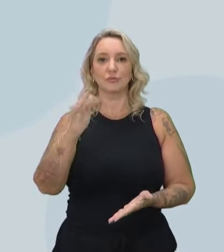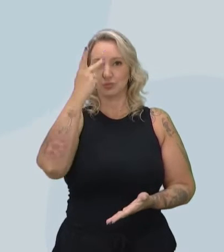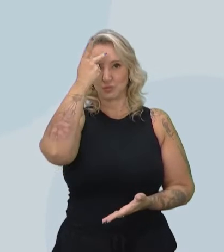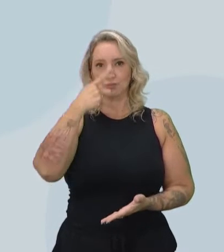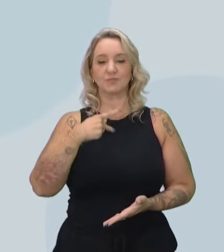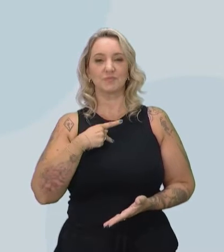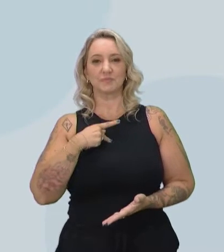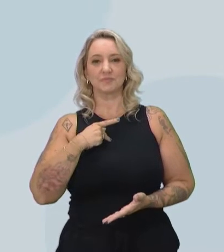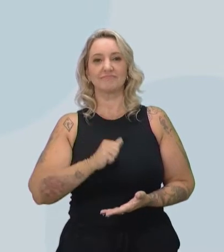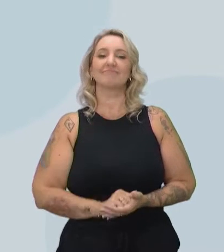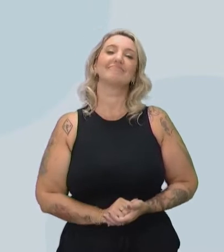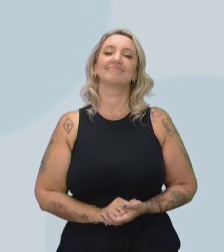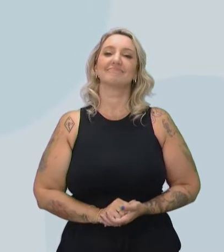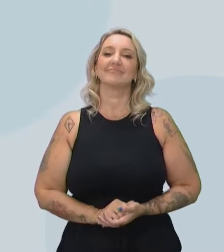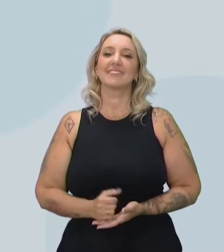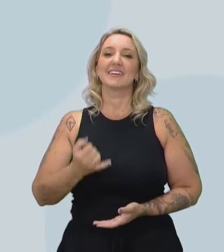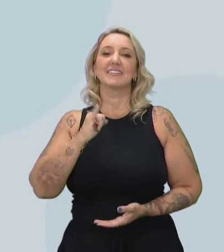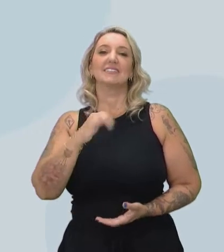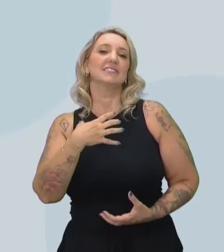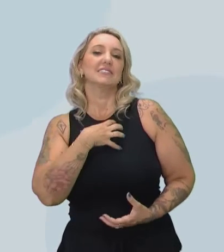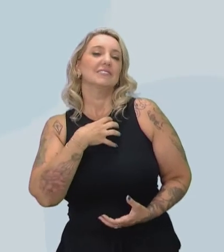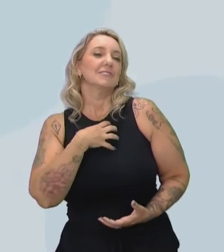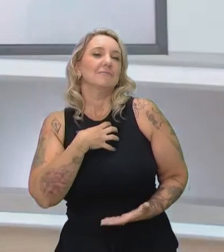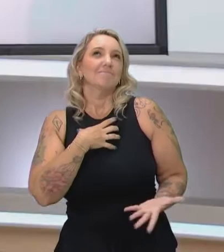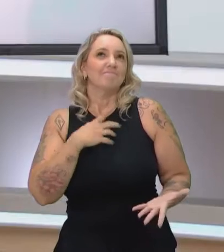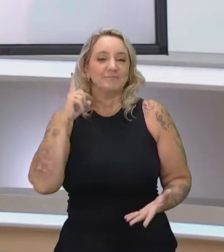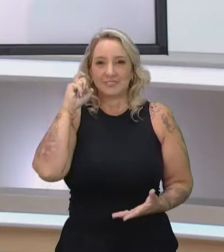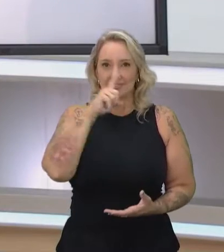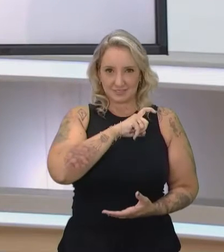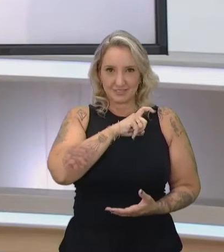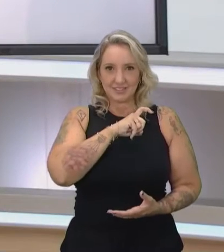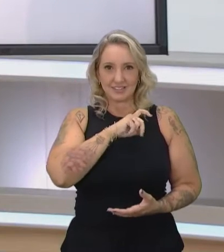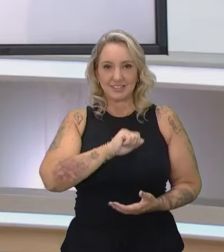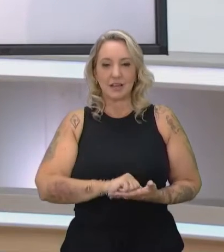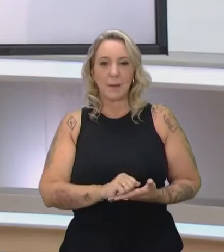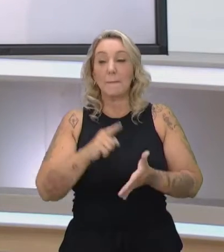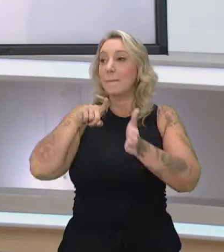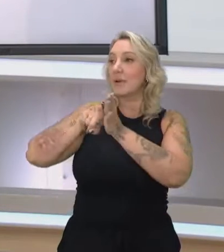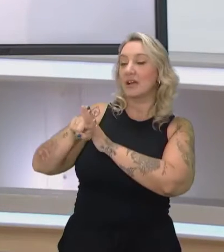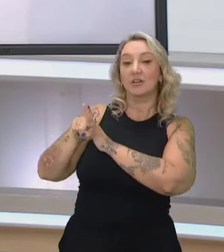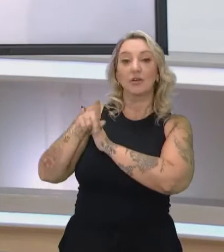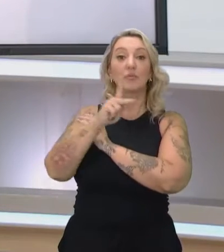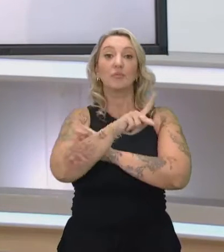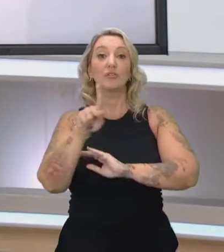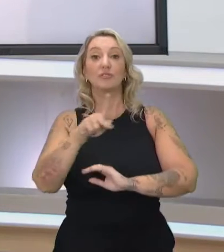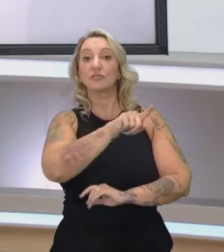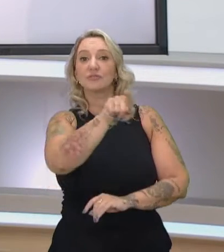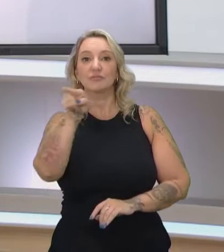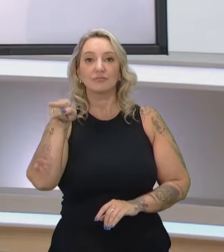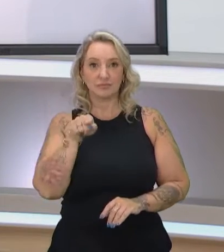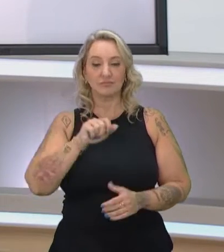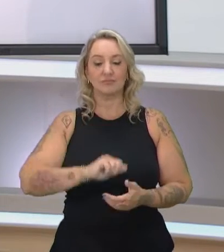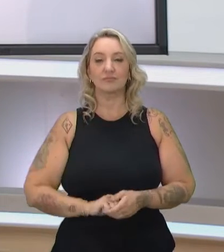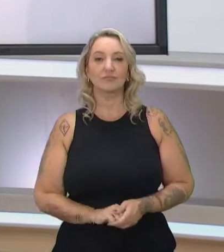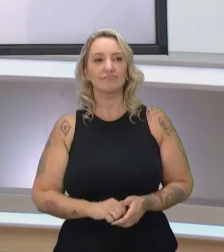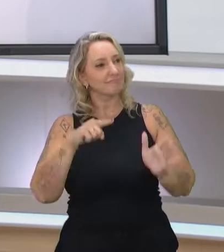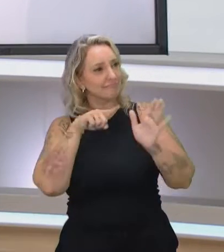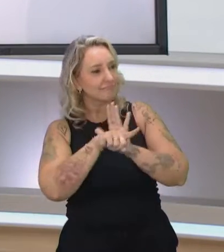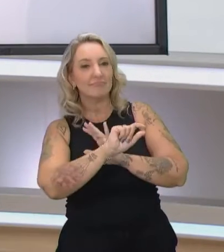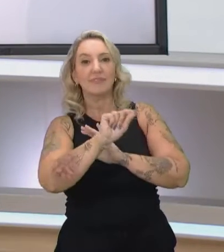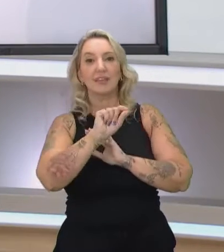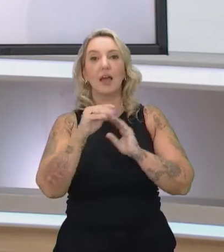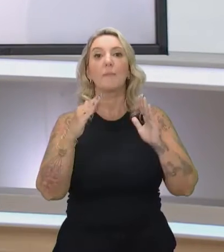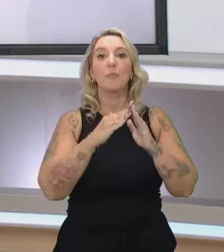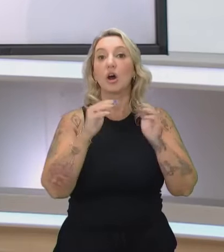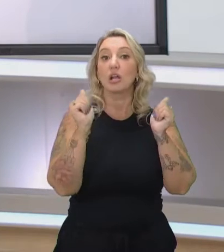E ainda eu falei assim, ah, se vocês sentirem um pouco de dificuldade, pergunta aí para os professores de vocês, pergunta para quem